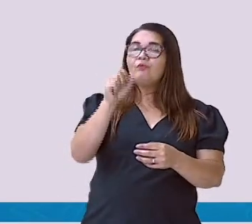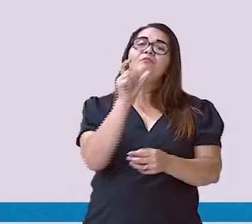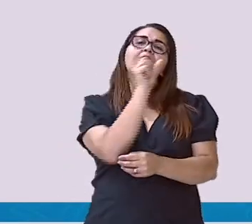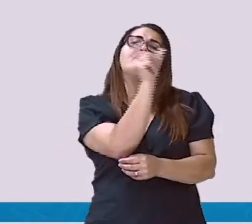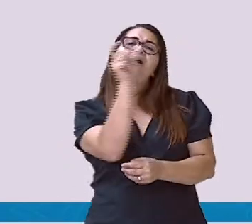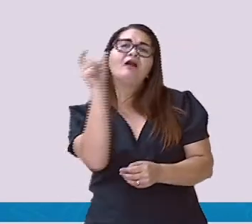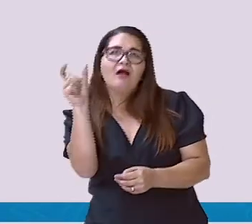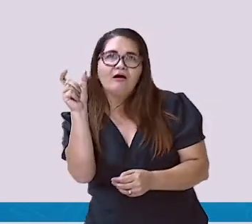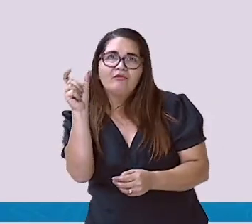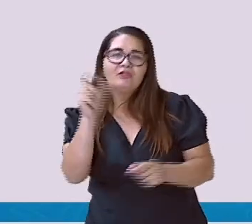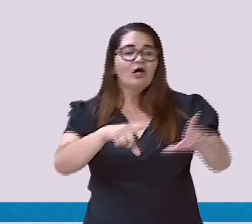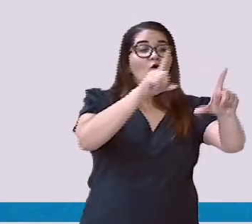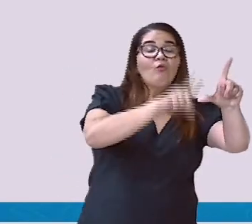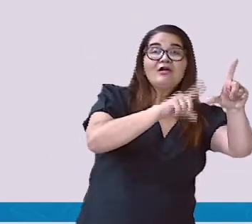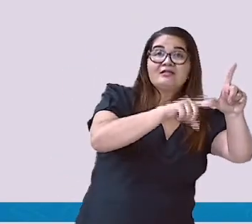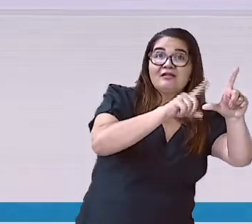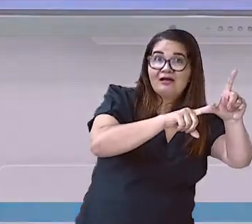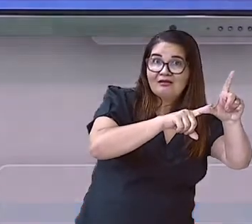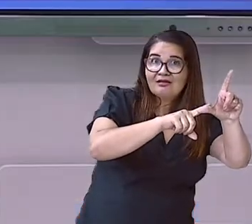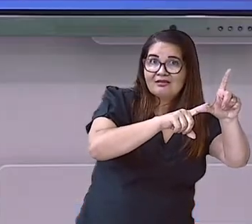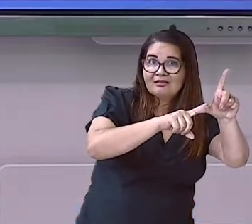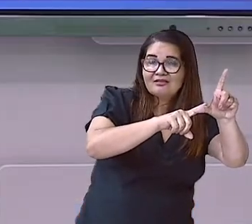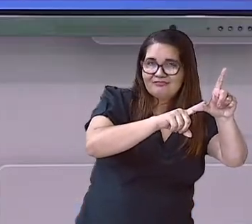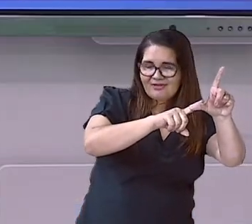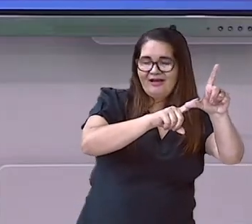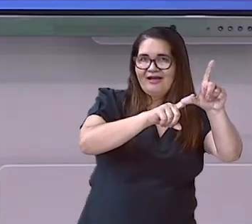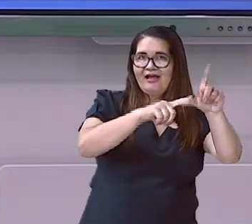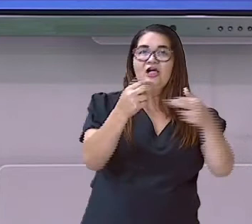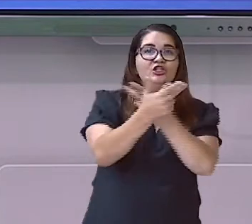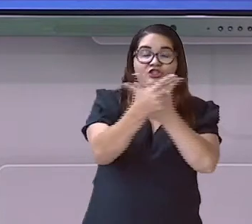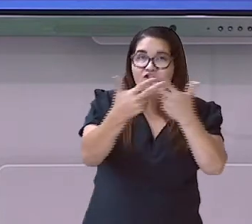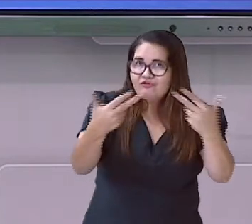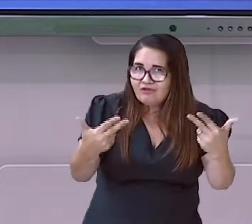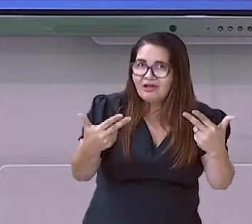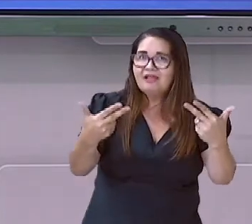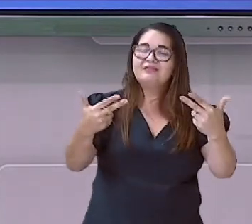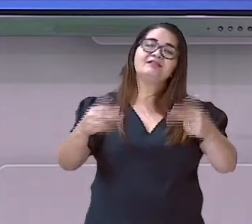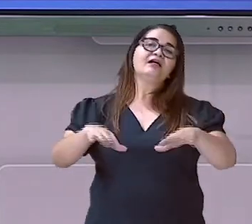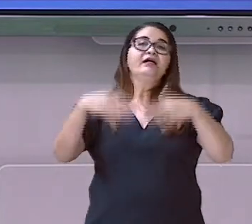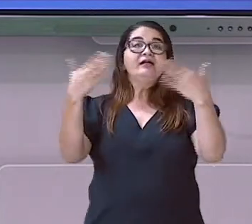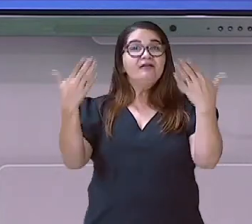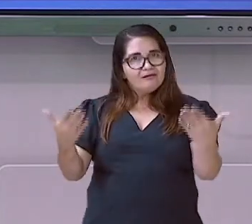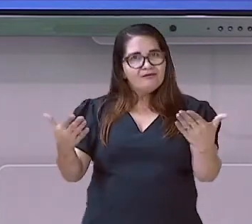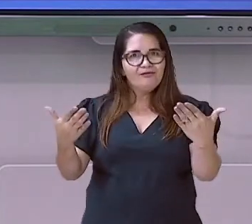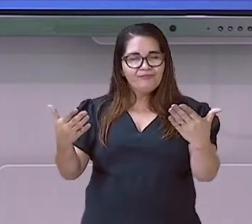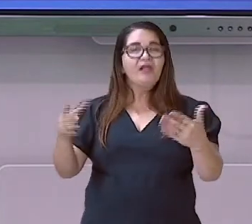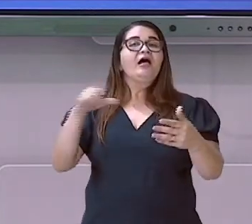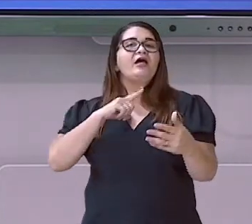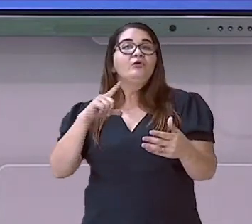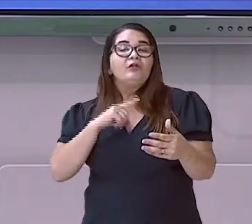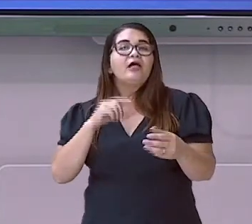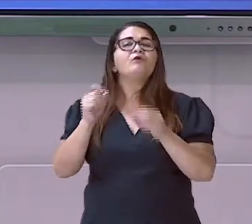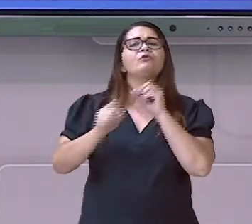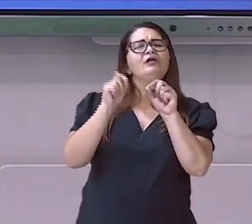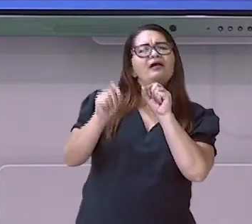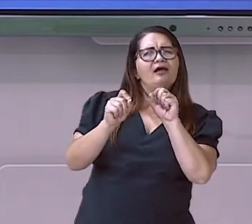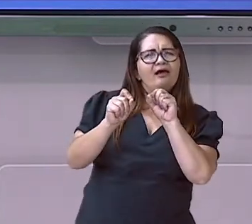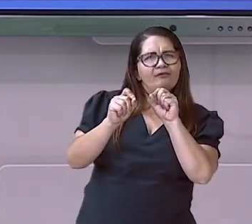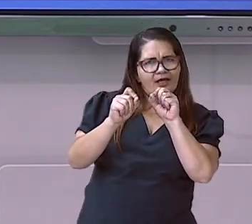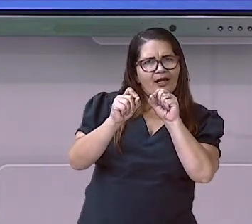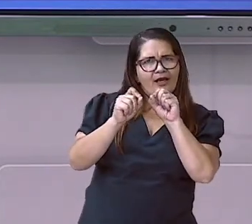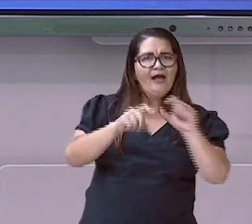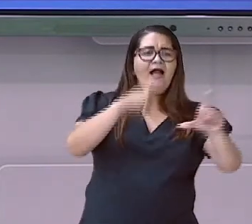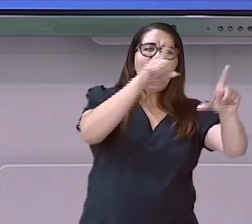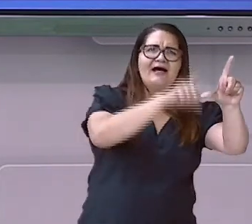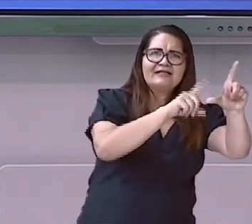e 4 fonemas. Então, em todas essas palavras, eu tenho a mesma quantidade de letra e a